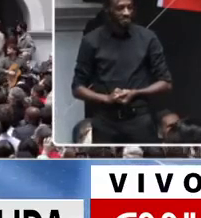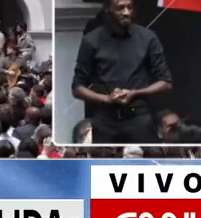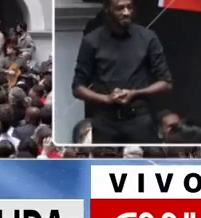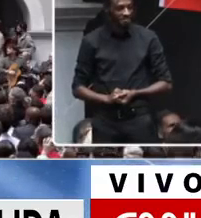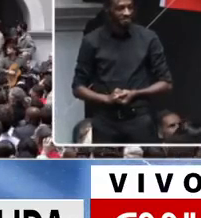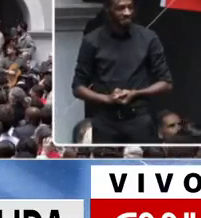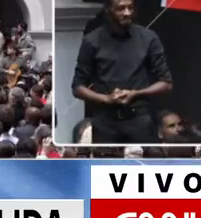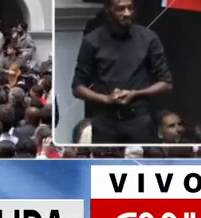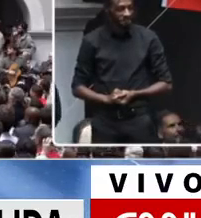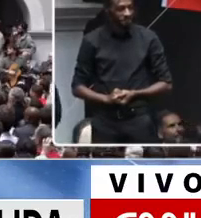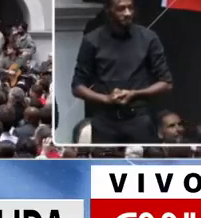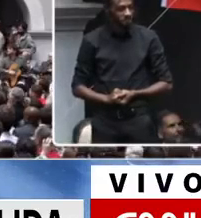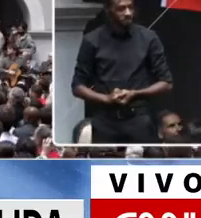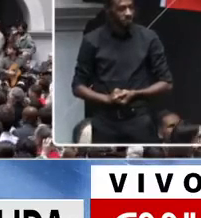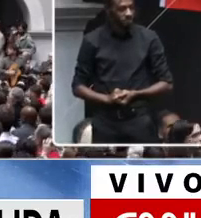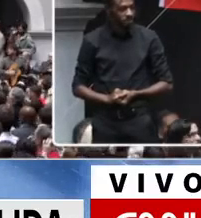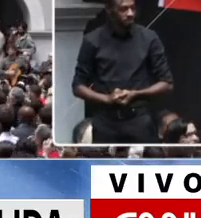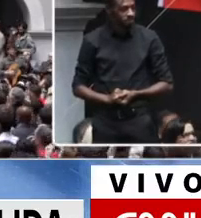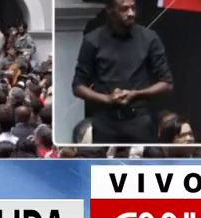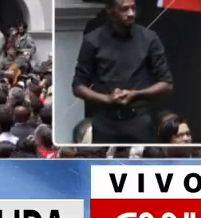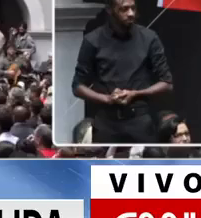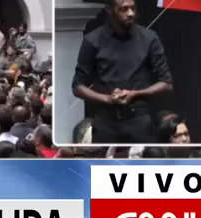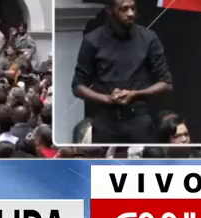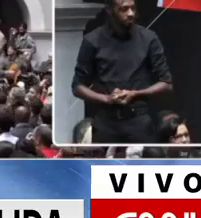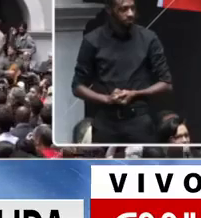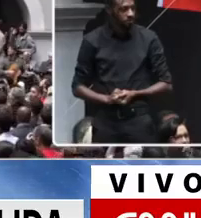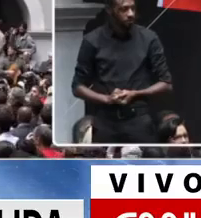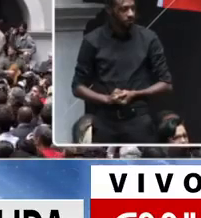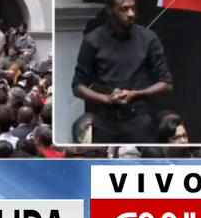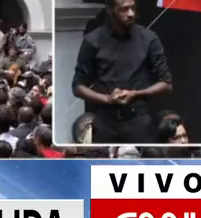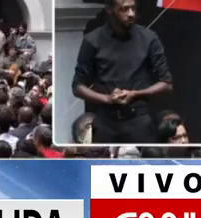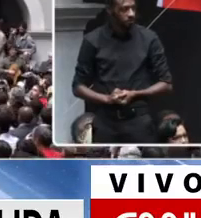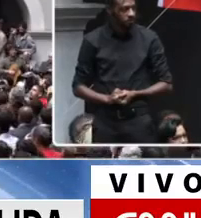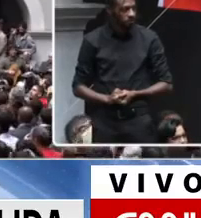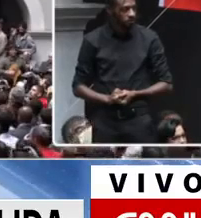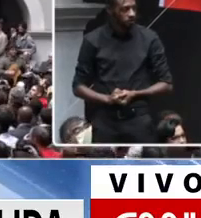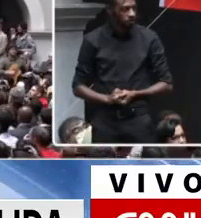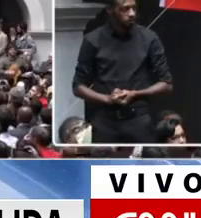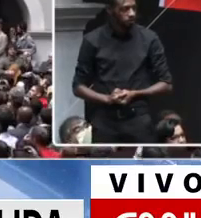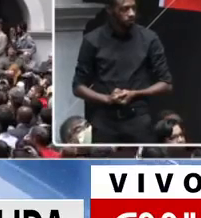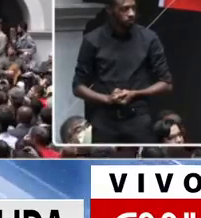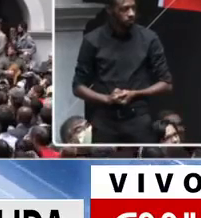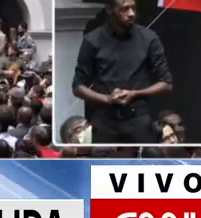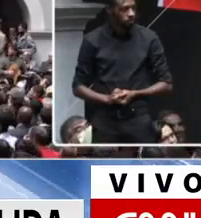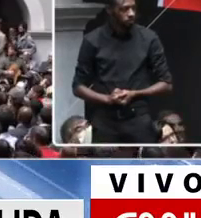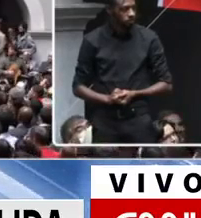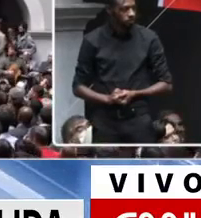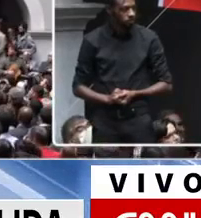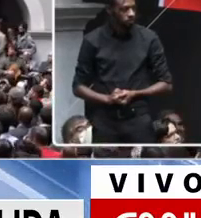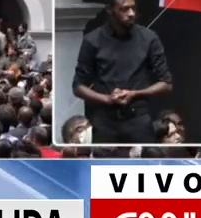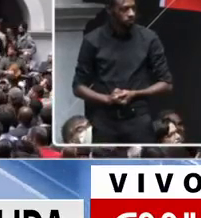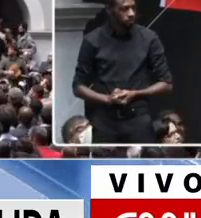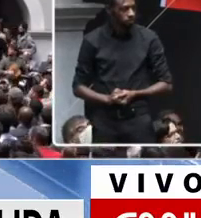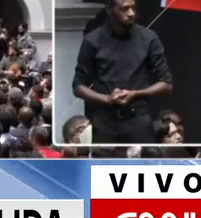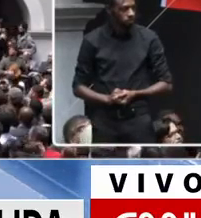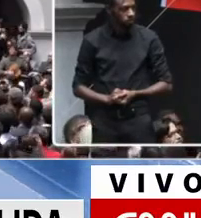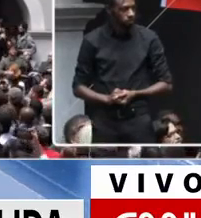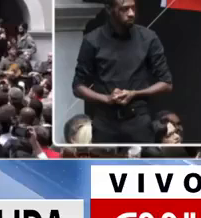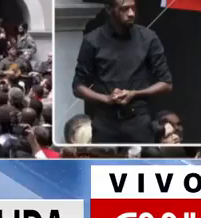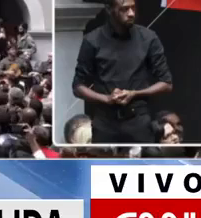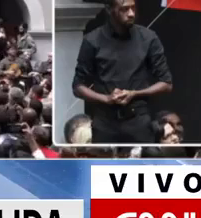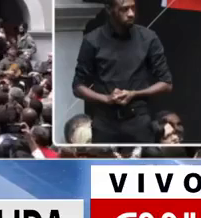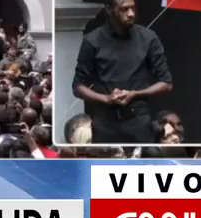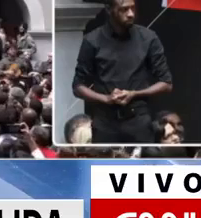na CNN pelo Caio Junqueira. Essa carta vai ser lida por quatro pessoas de grande importância dentro da Faculdade de Direito e que contou com